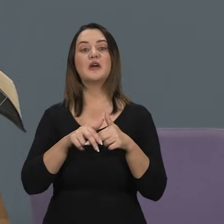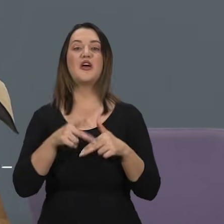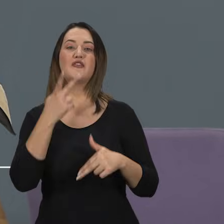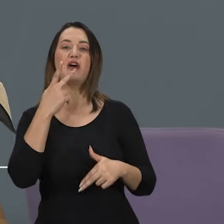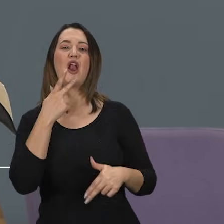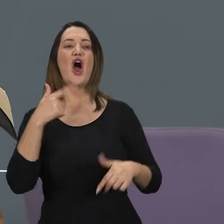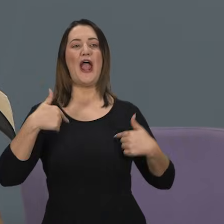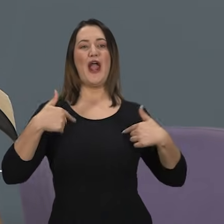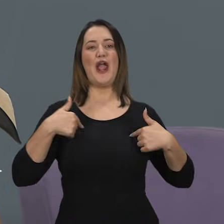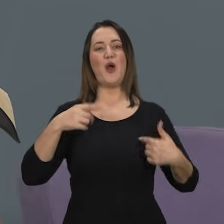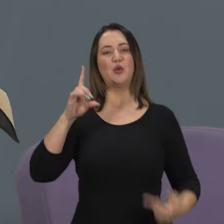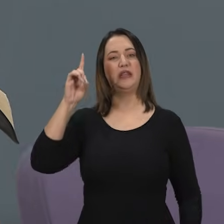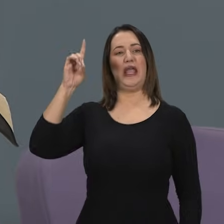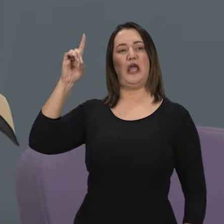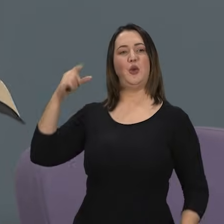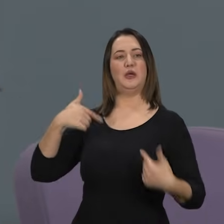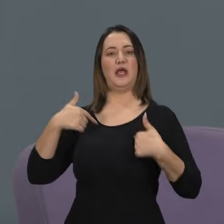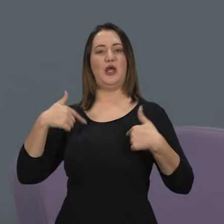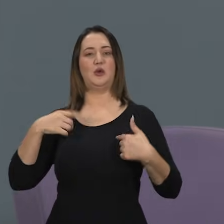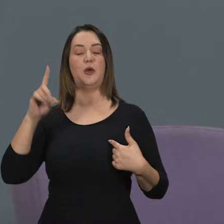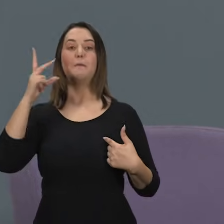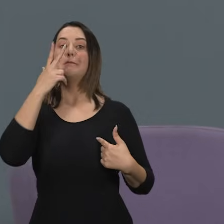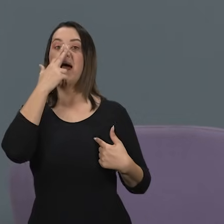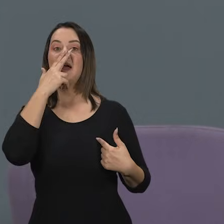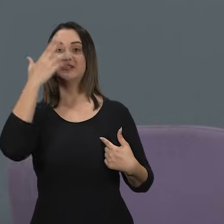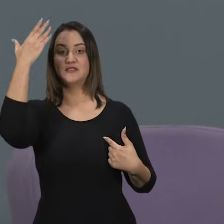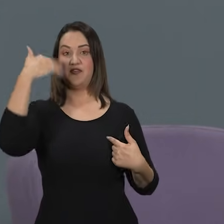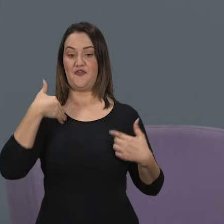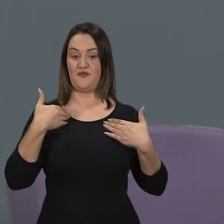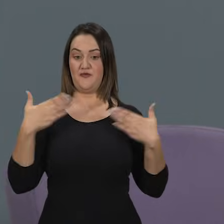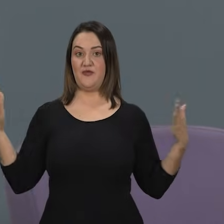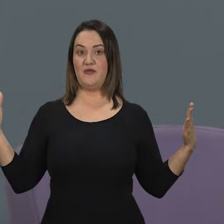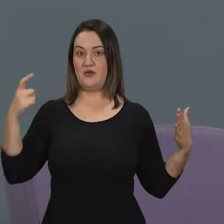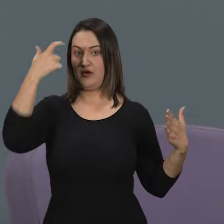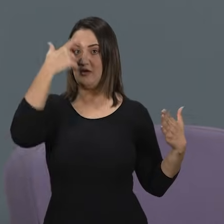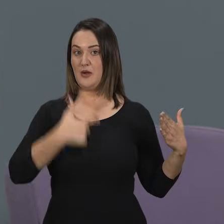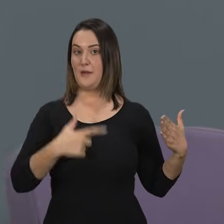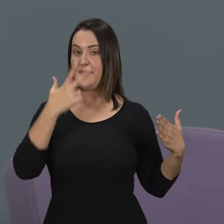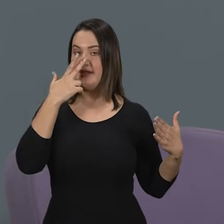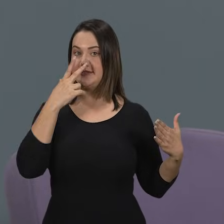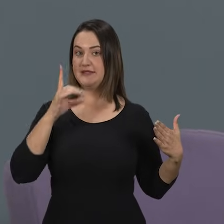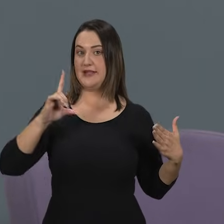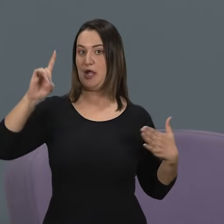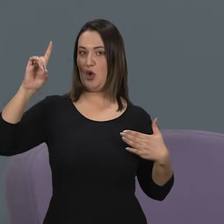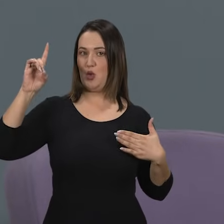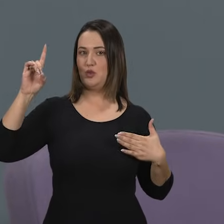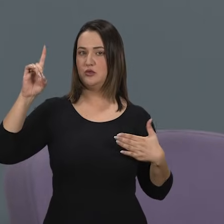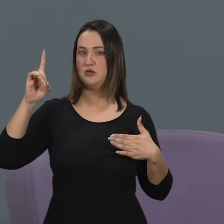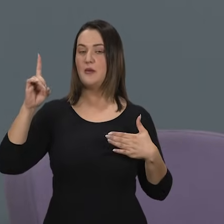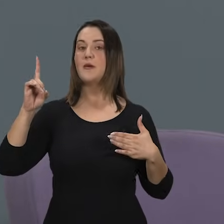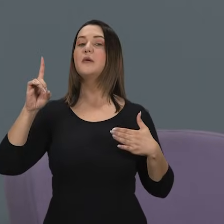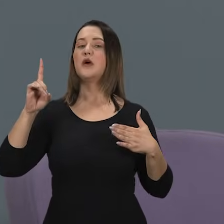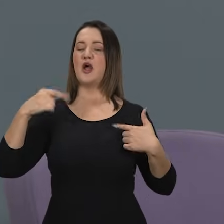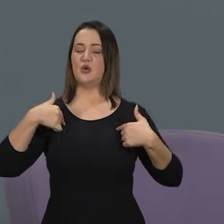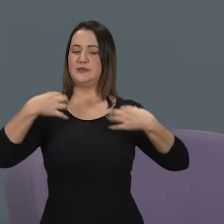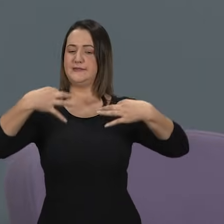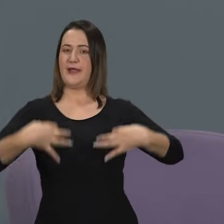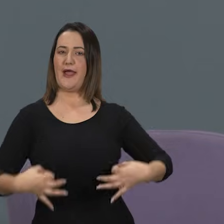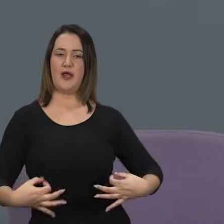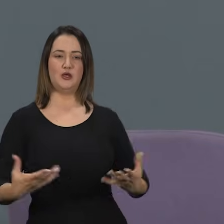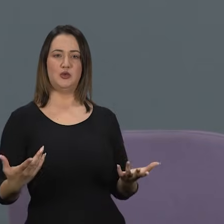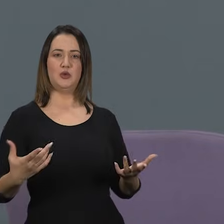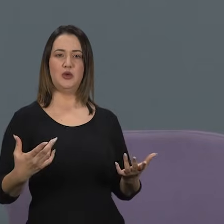de Deus. Ou seja, com a capa da santidade, com a capa de uma santificação, de